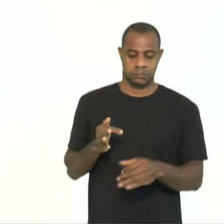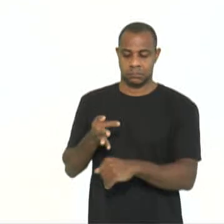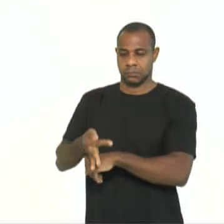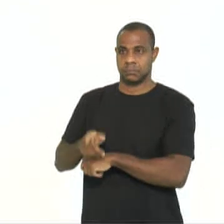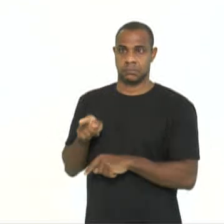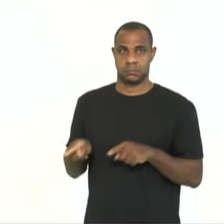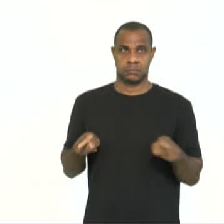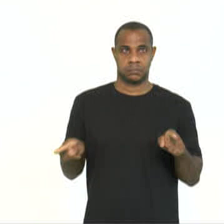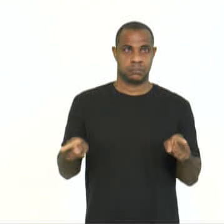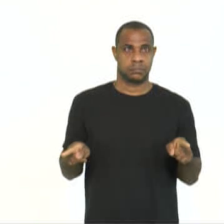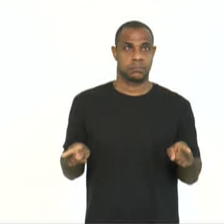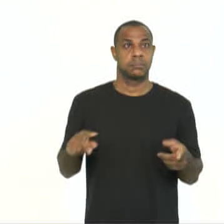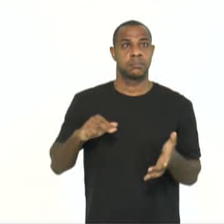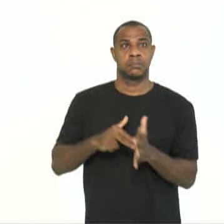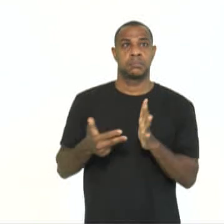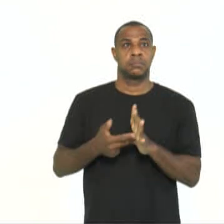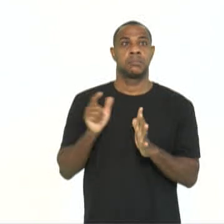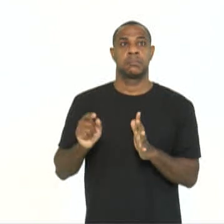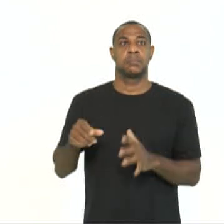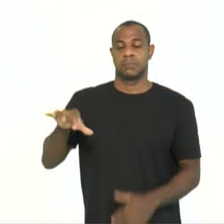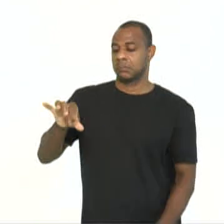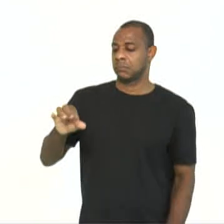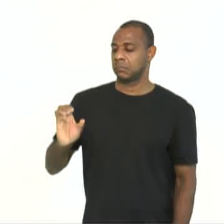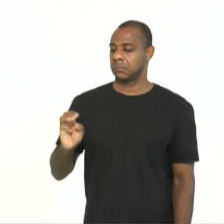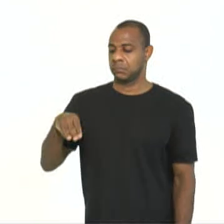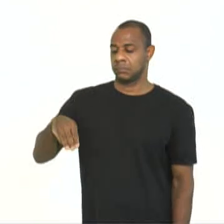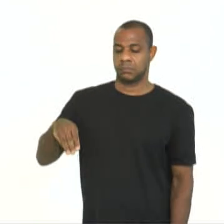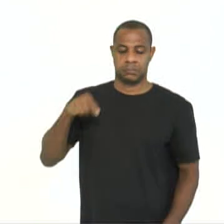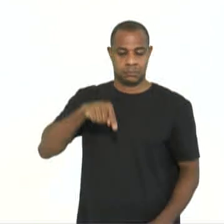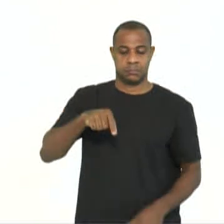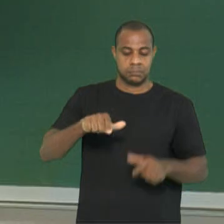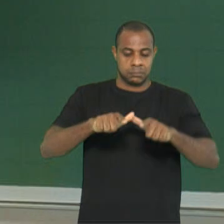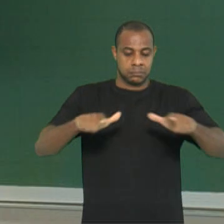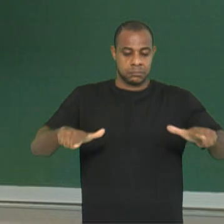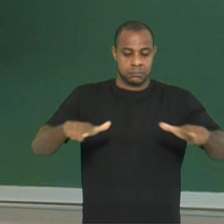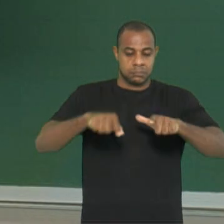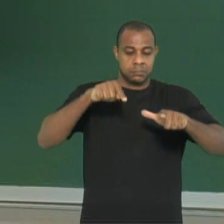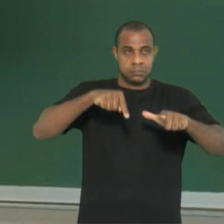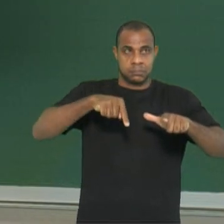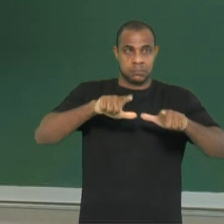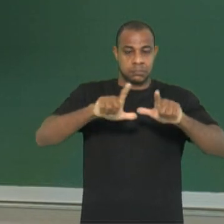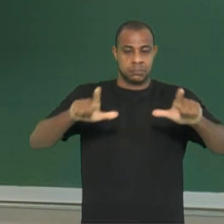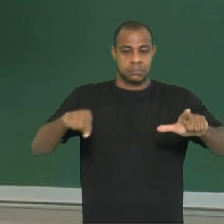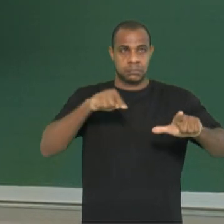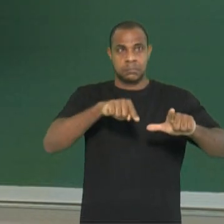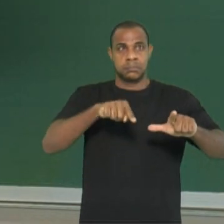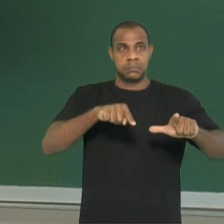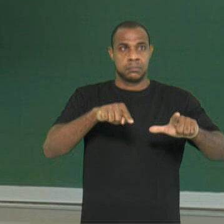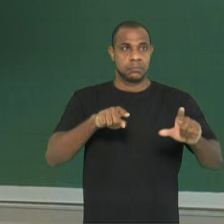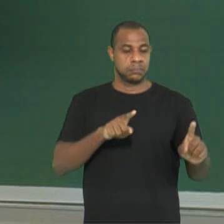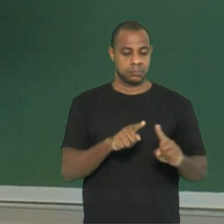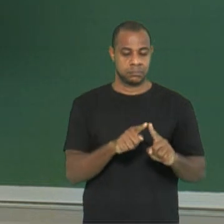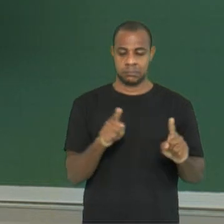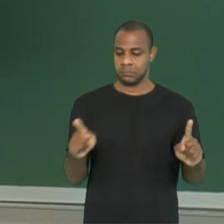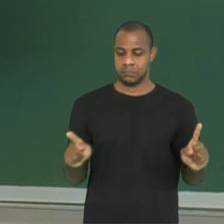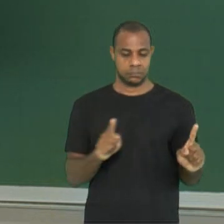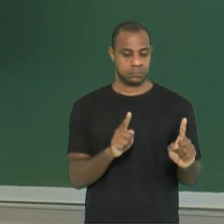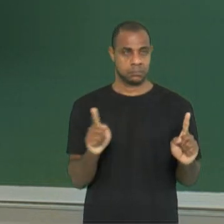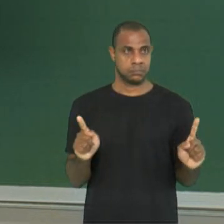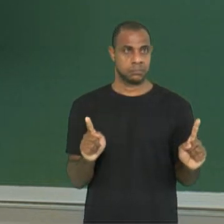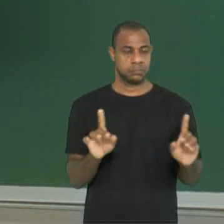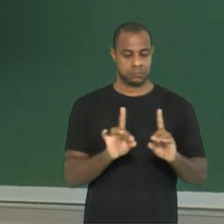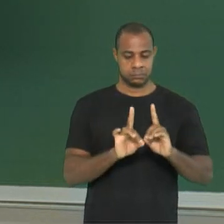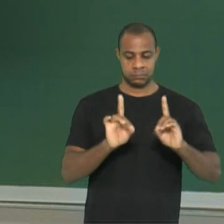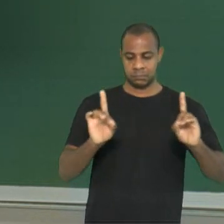Iguaçu corresponde a 9 centímetros no mapa. Então acompanhe aqui comigo, ó. Essa distância entre estas